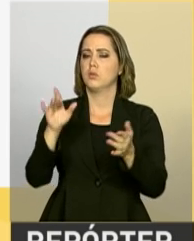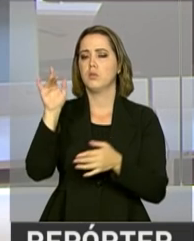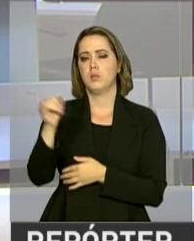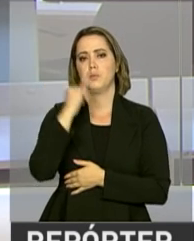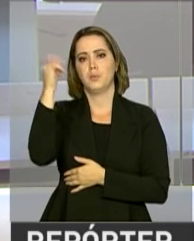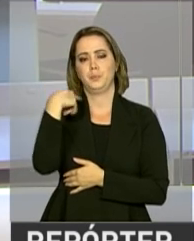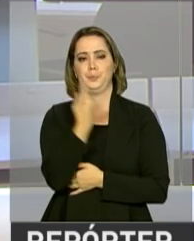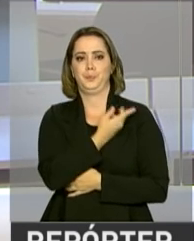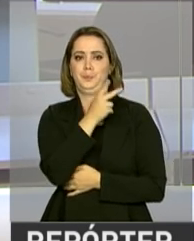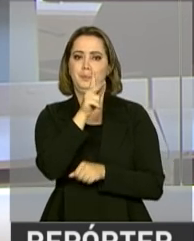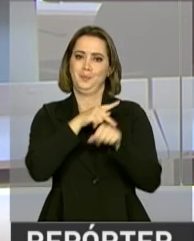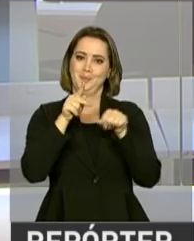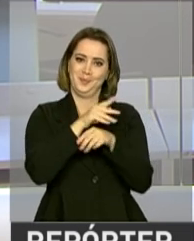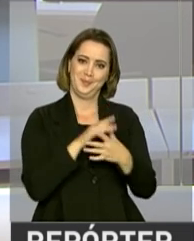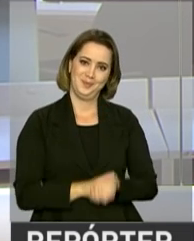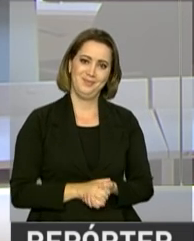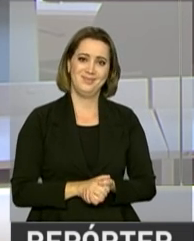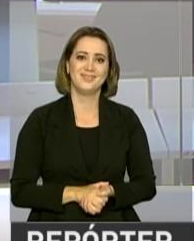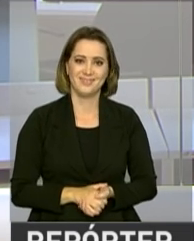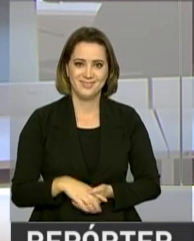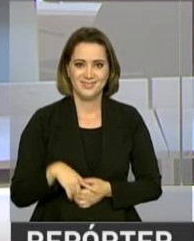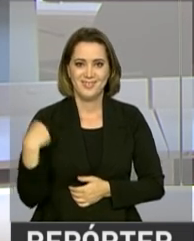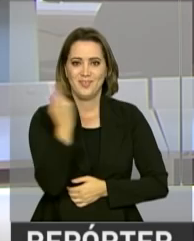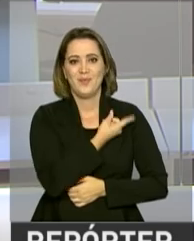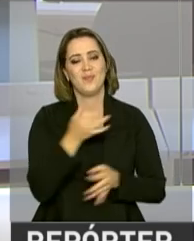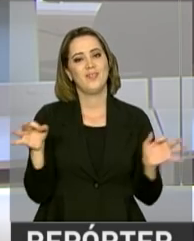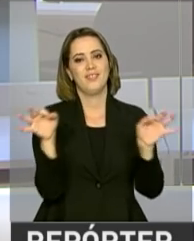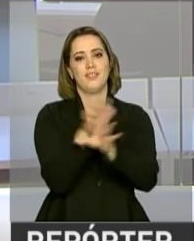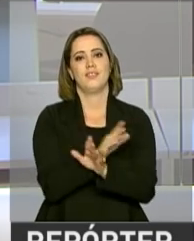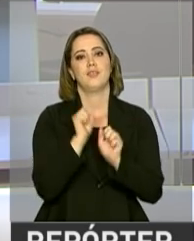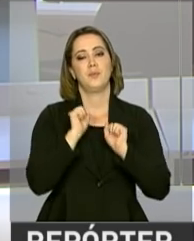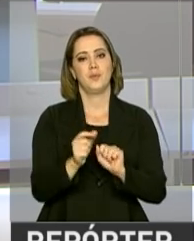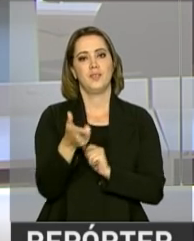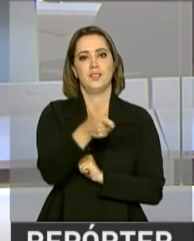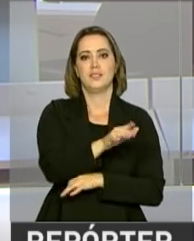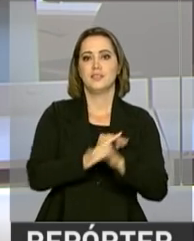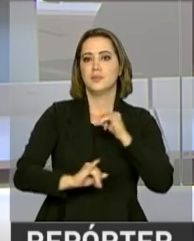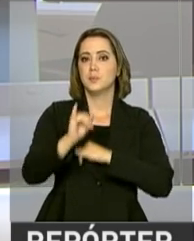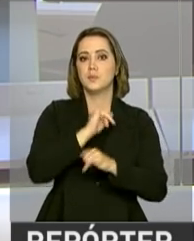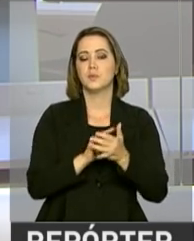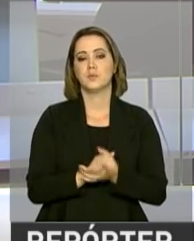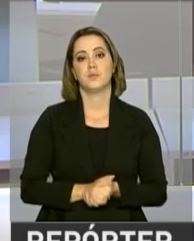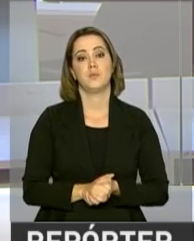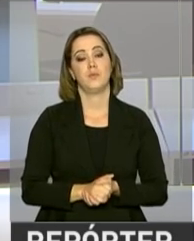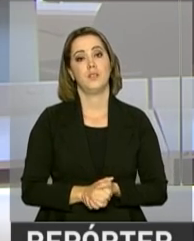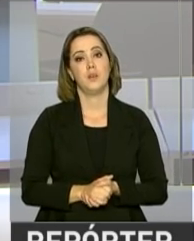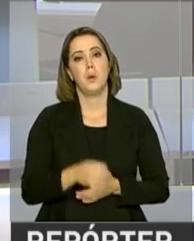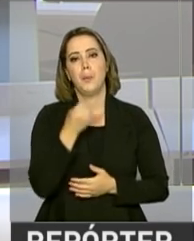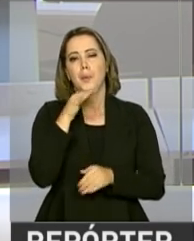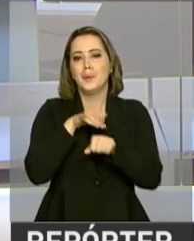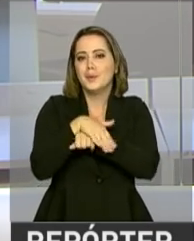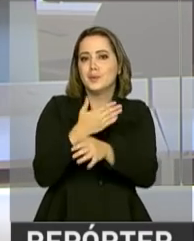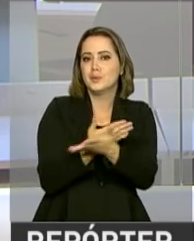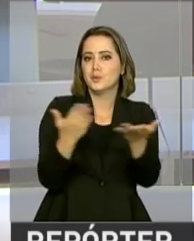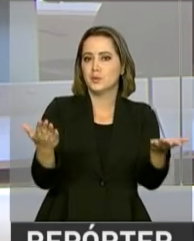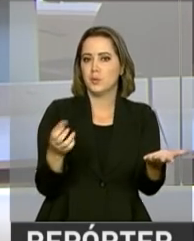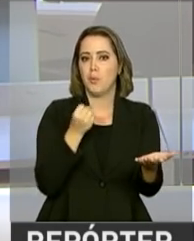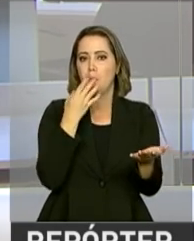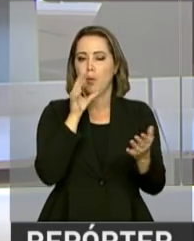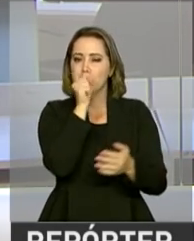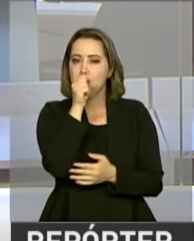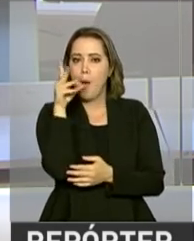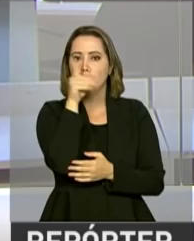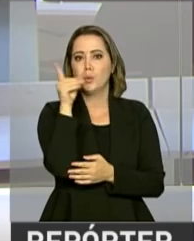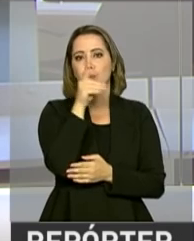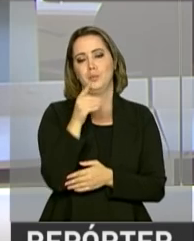país. É isso, nós ficamos por aqui e podemos voltar a qualquer momento com outras informações. Uma boa noite para você, um ótimo fim